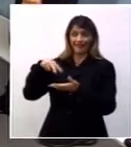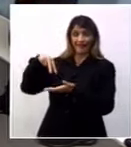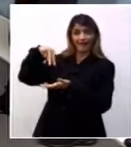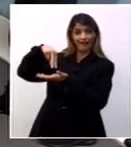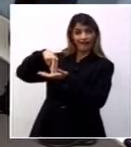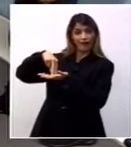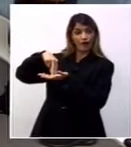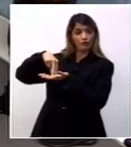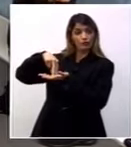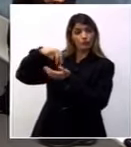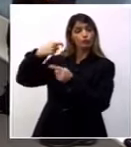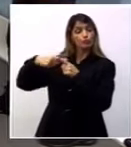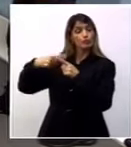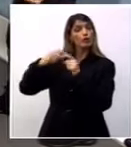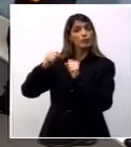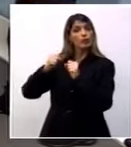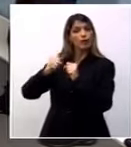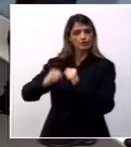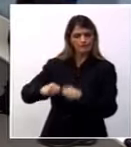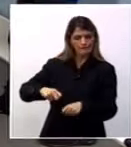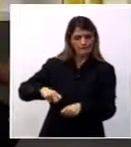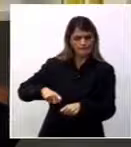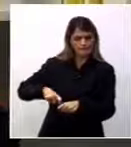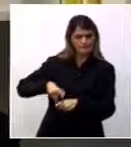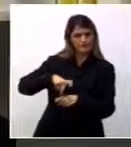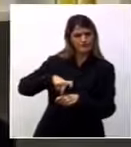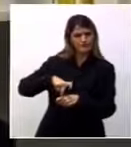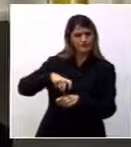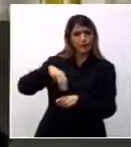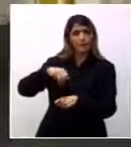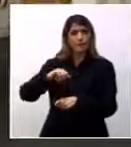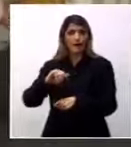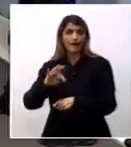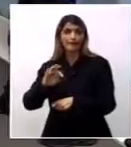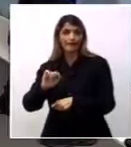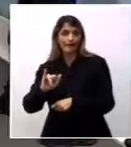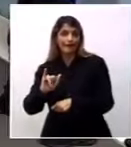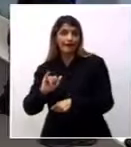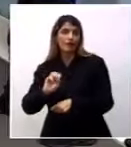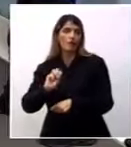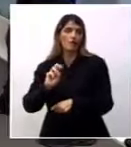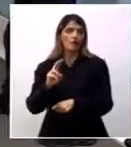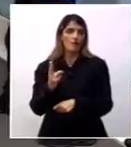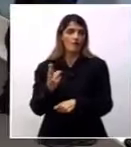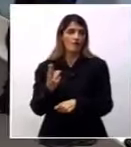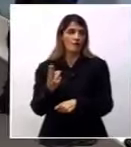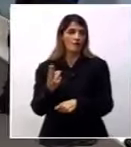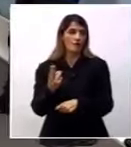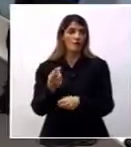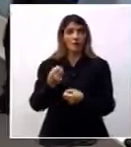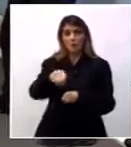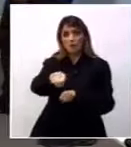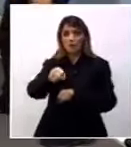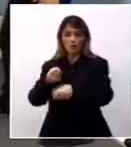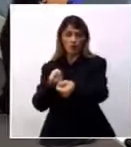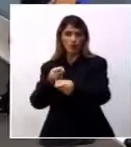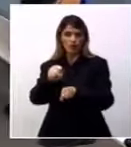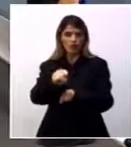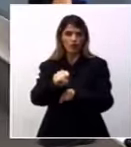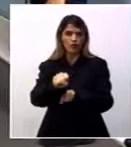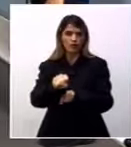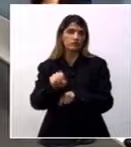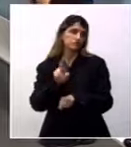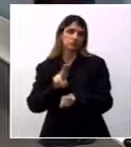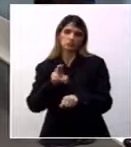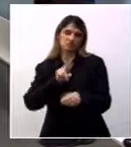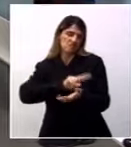porque ele pode definir com uma joelhada do Muay Thai, ou ele pode definir com um golpe forte do boxe, ele pode utilizar